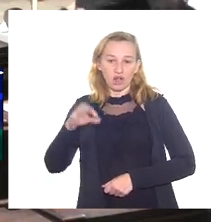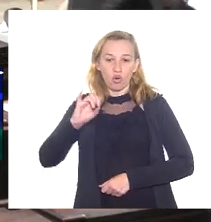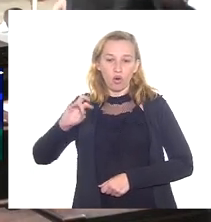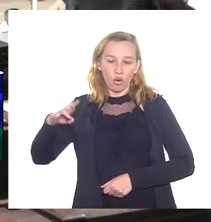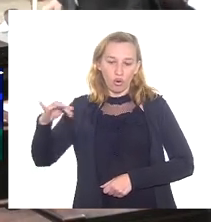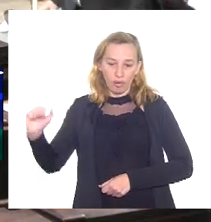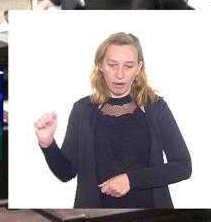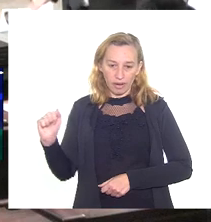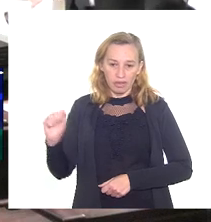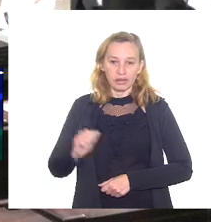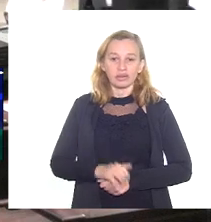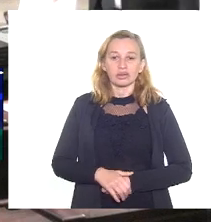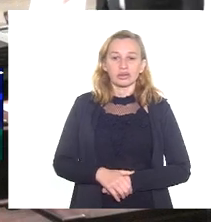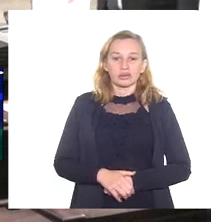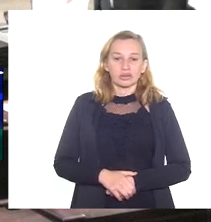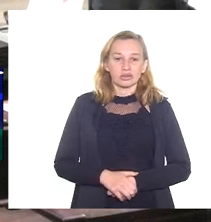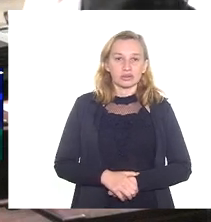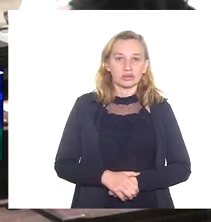Deputado André Correia.